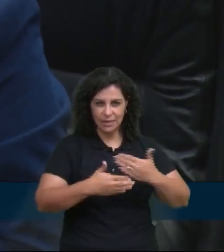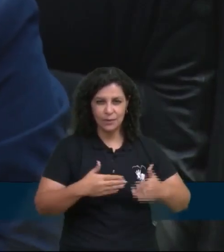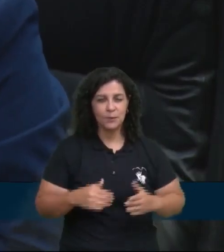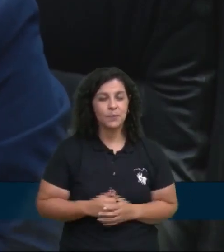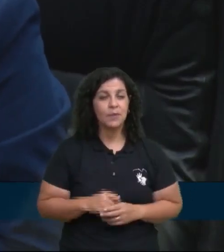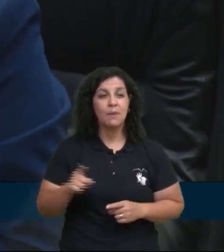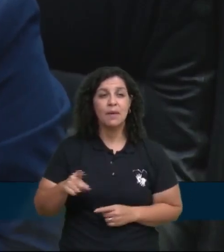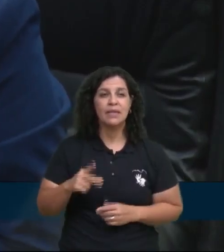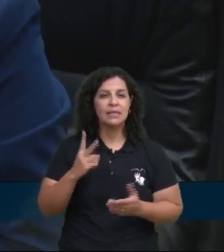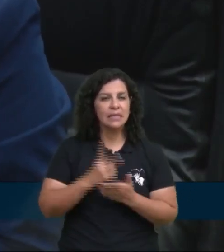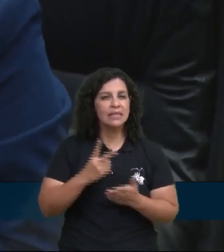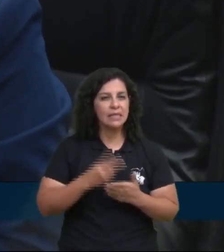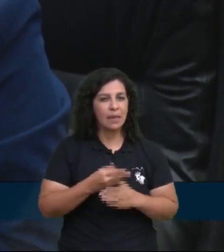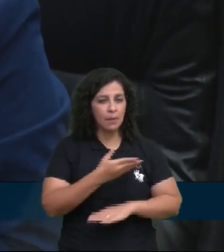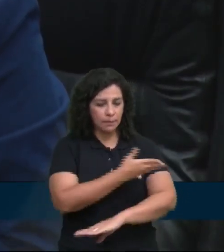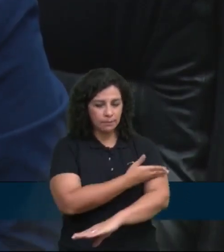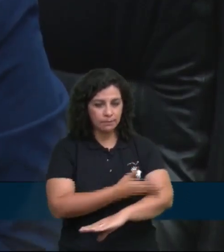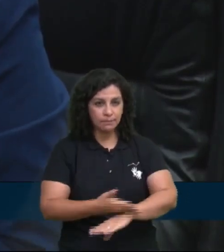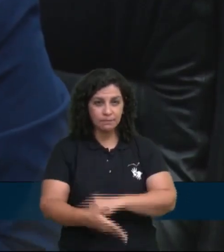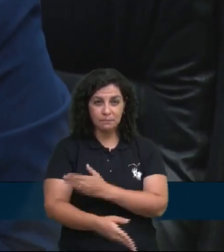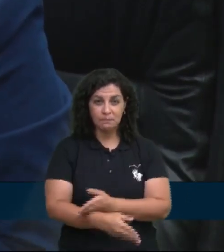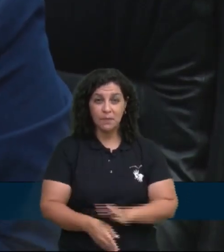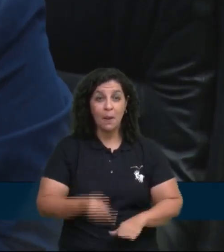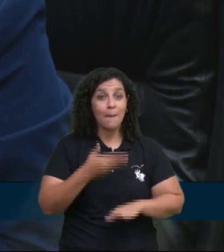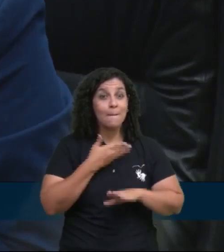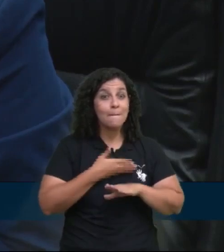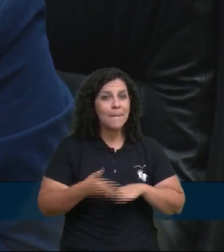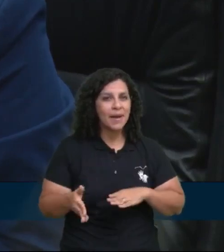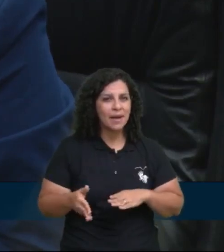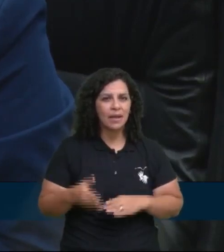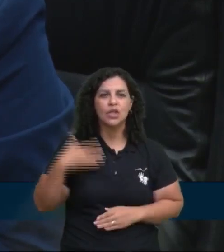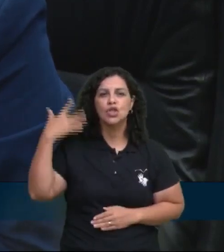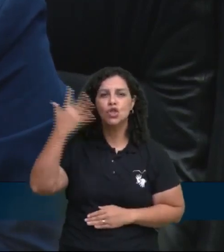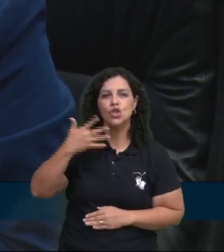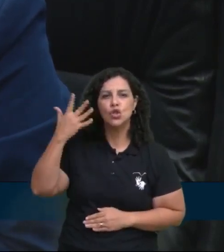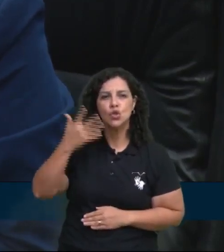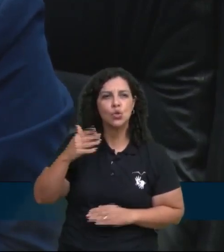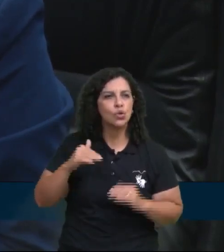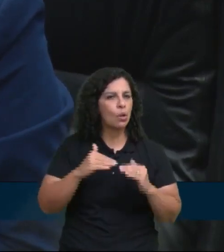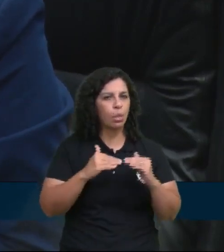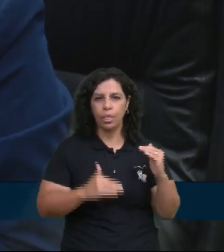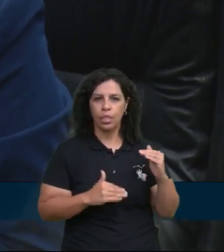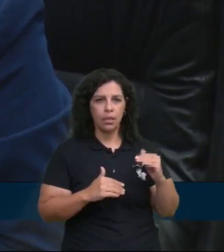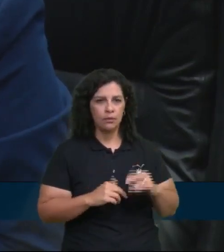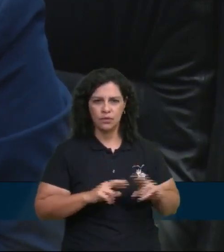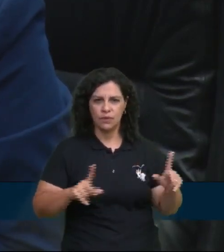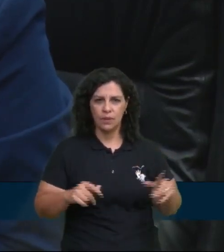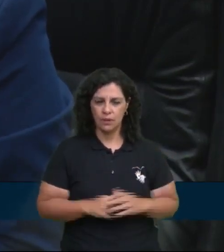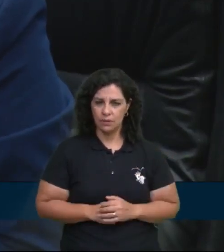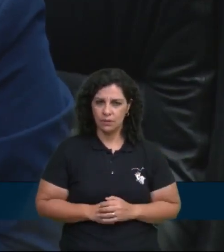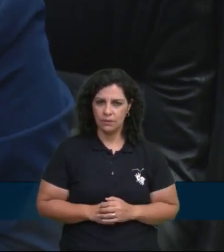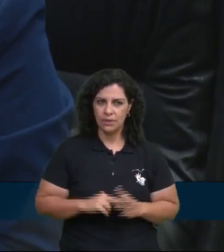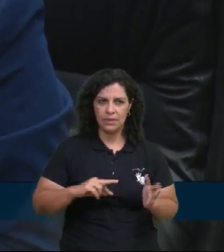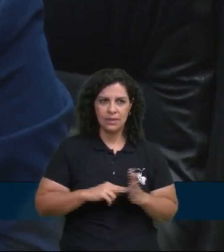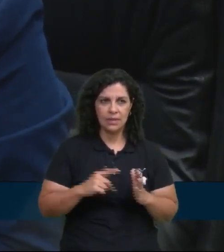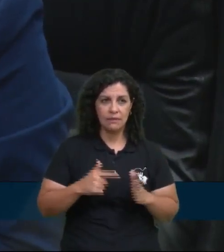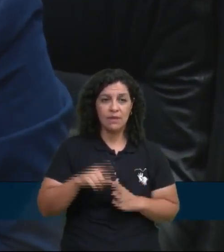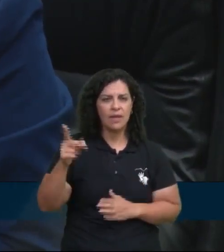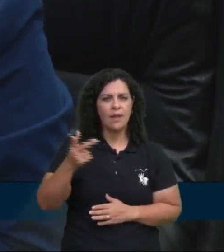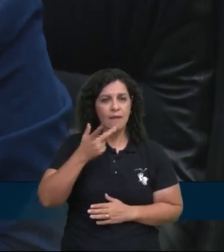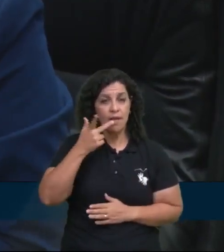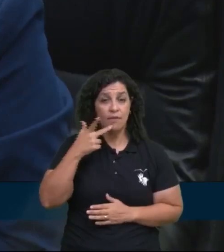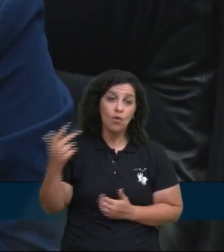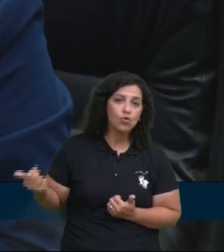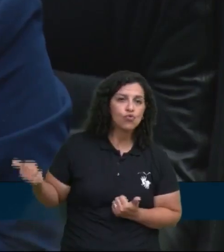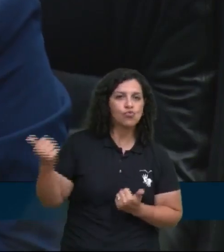disso era de camisa branca, com o discurso desigual. Era a sucessão do